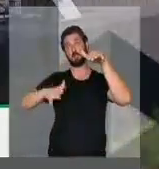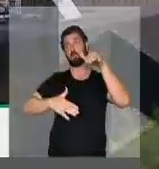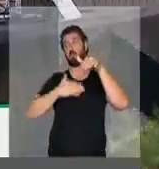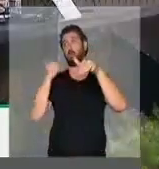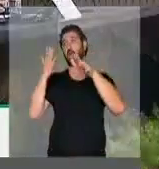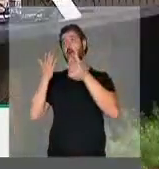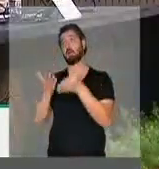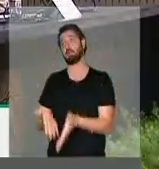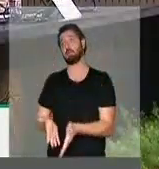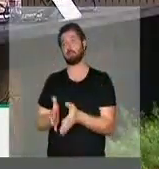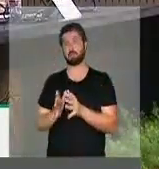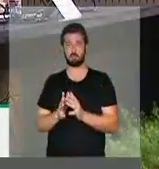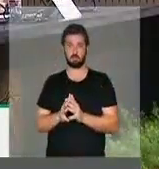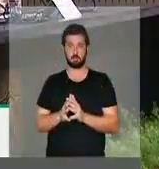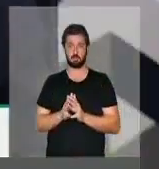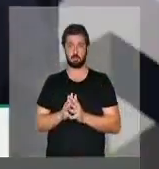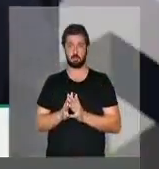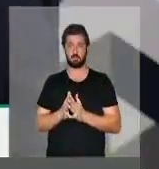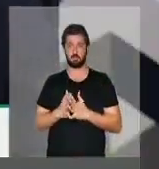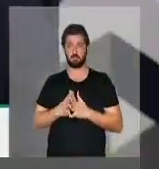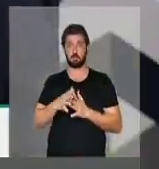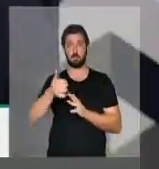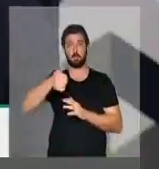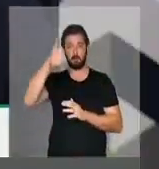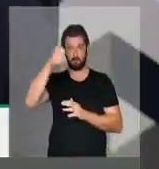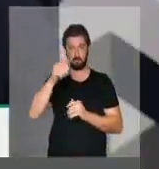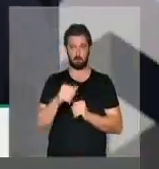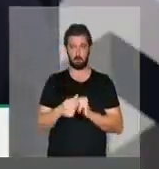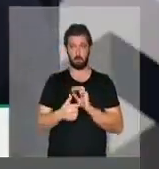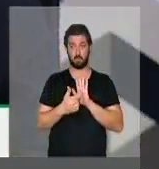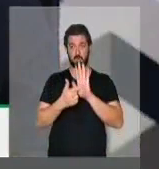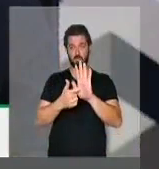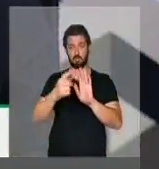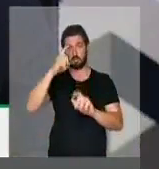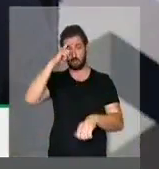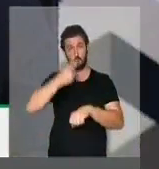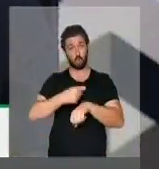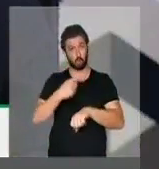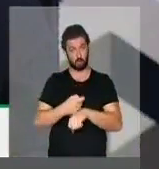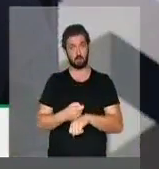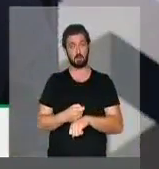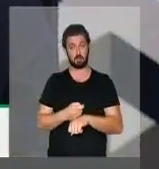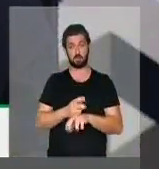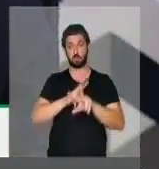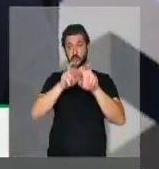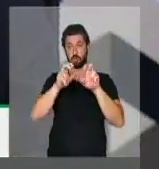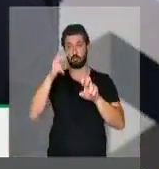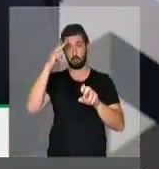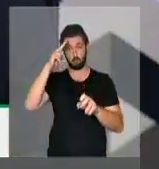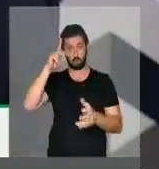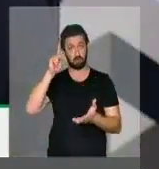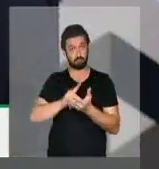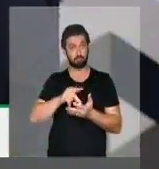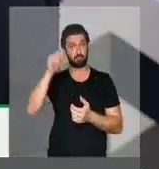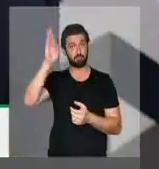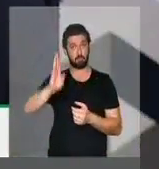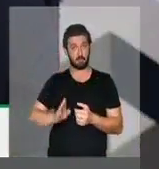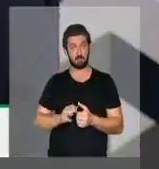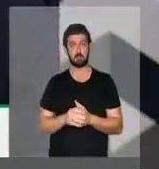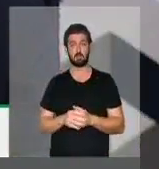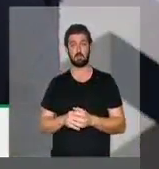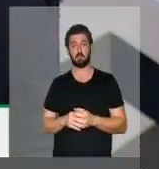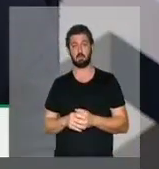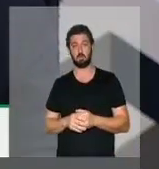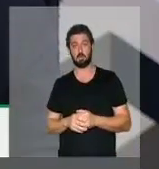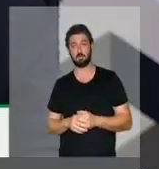assim, vou ser sempre assim. Isso, em primeiro lugar, demonstra uma ignorância sobre a autêntica historiografia